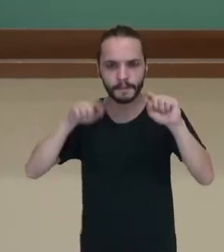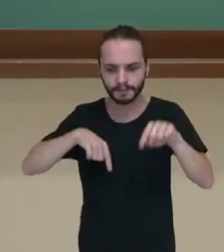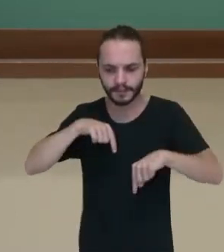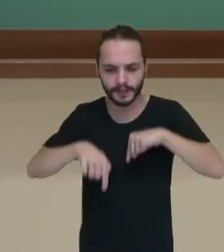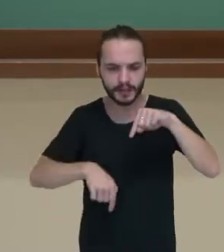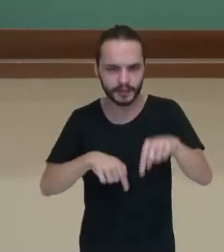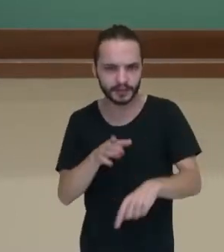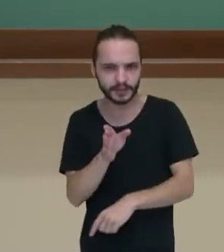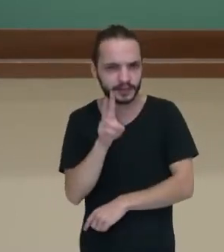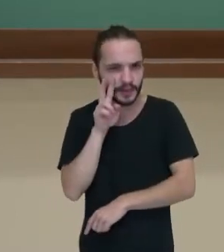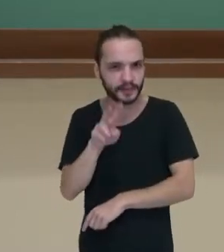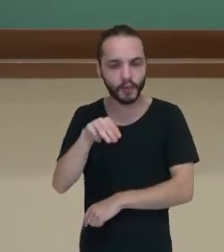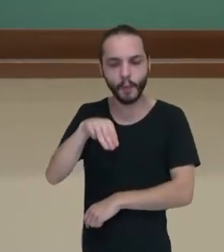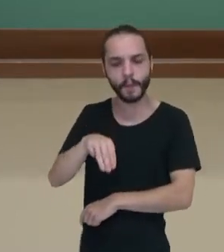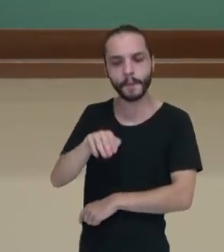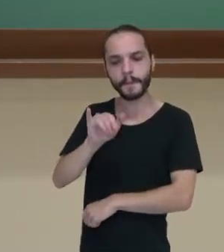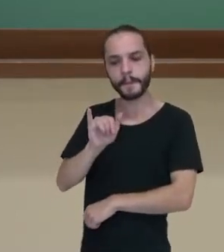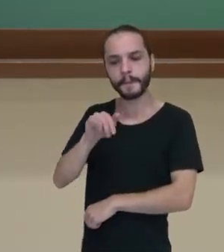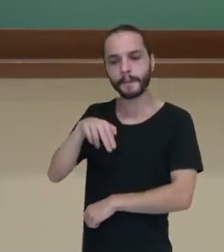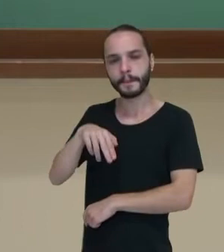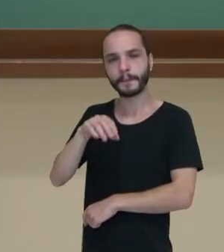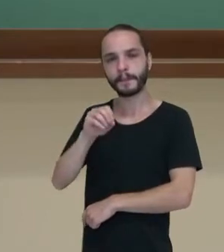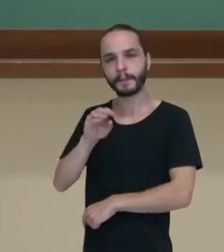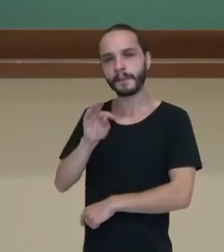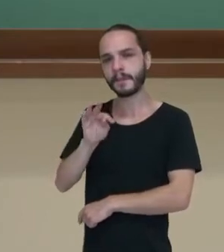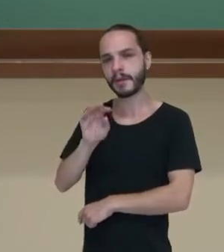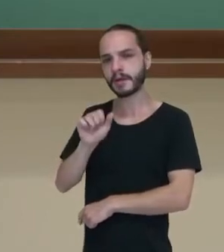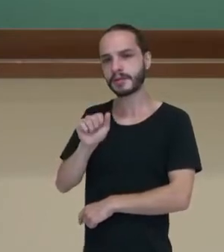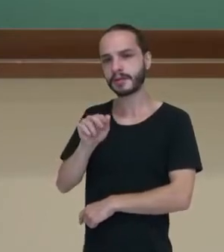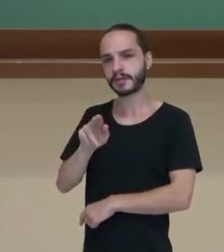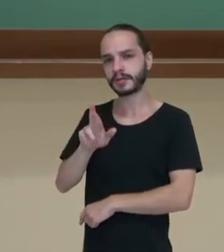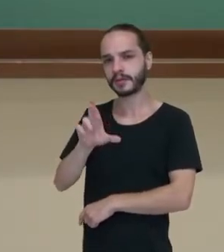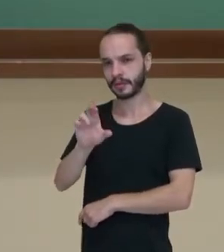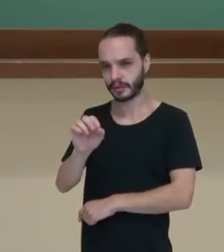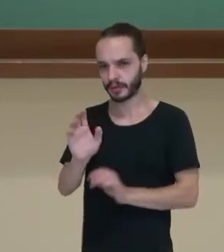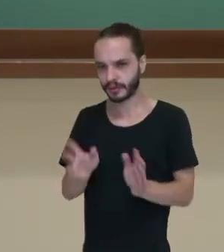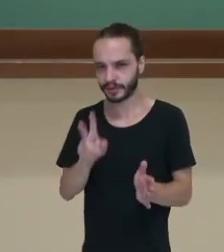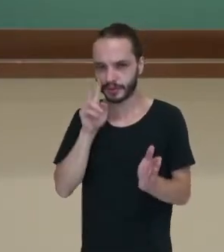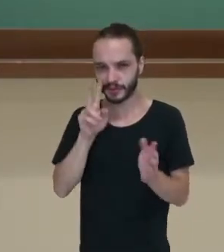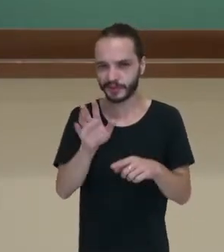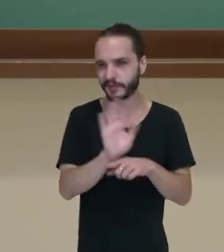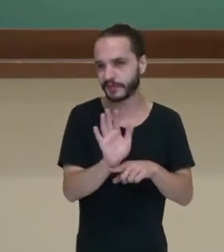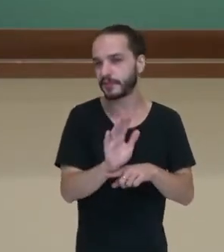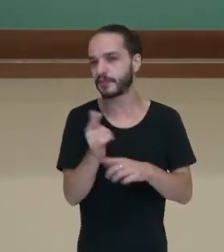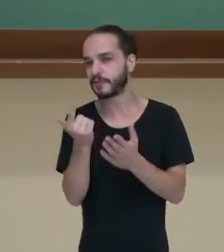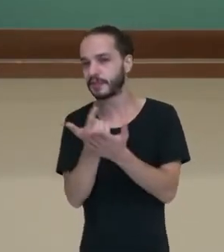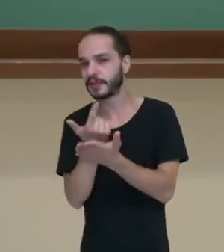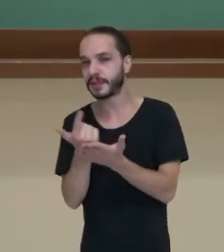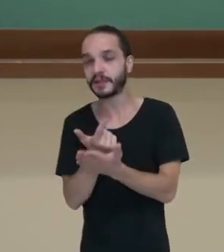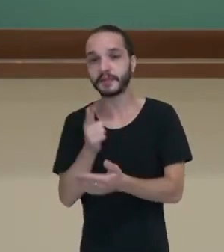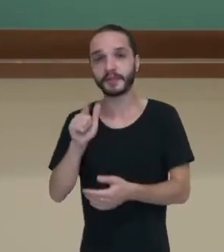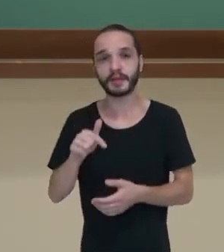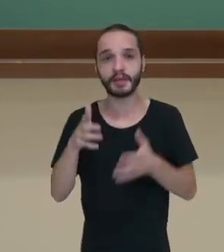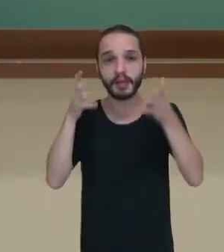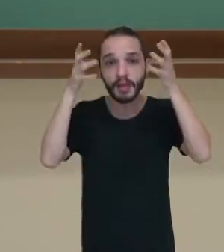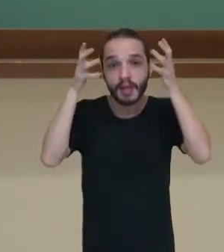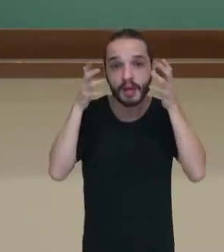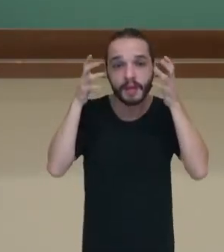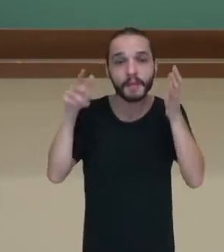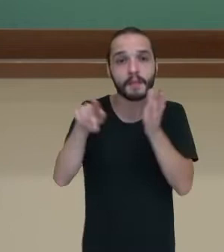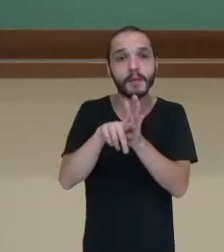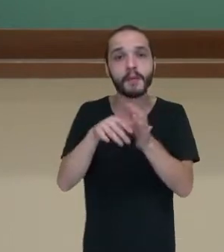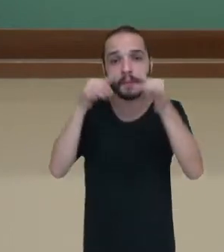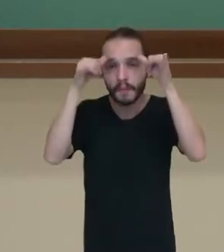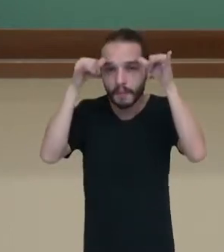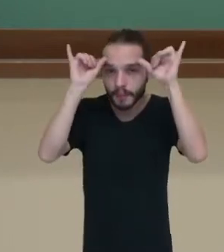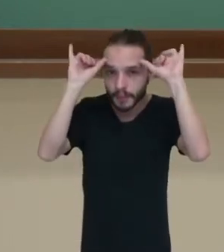algum lugar? Talvez aí em algum filme, em algum livro você tenha visto, né? O Minotauro é aquele de cabeça de